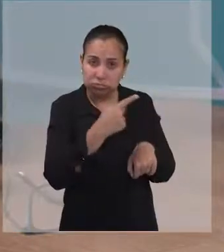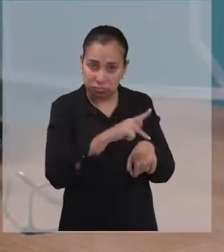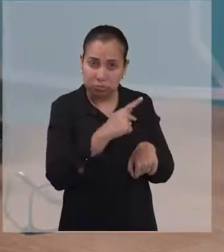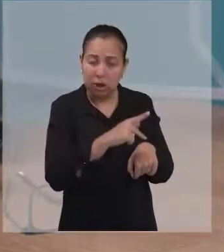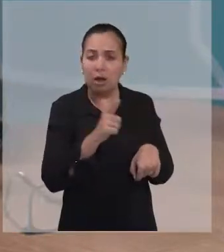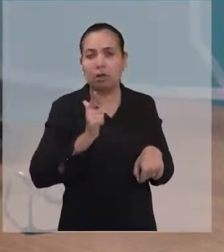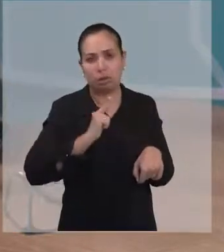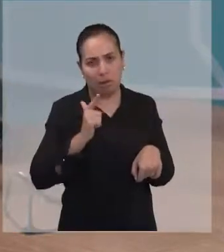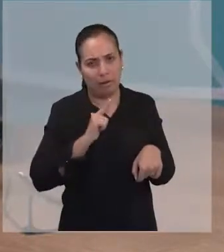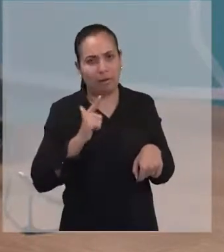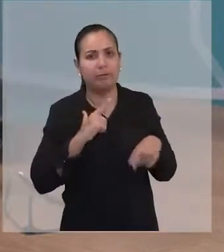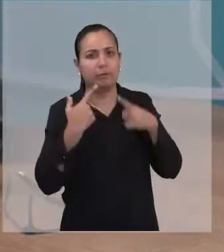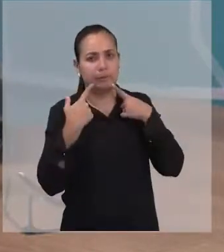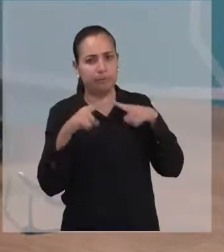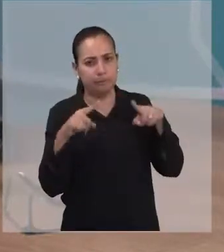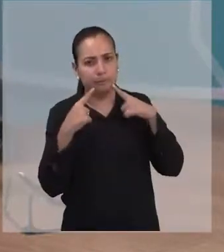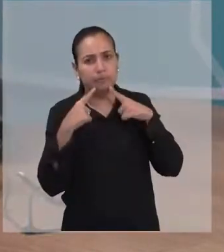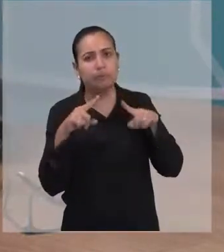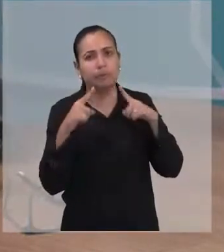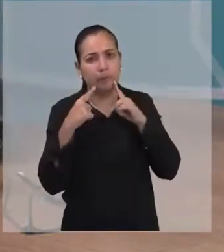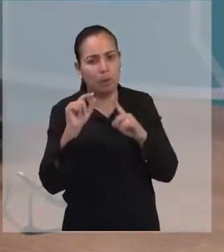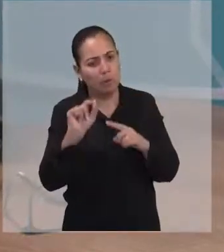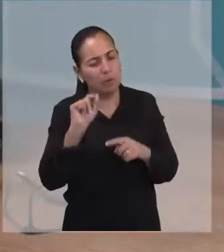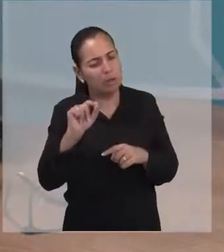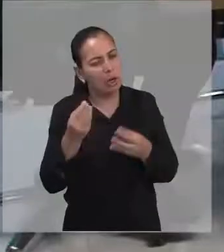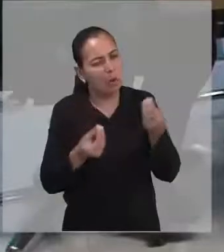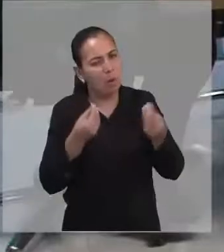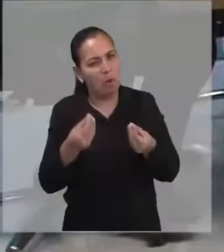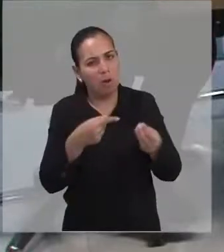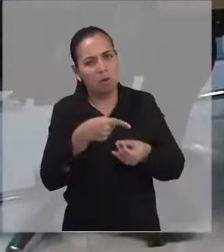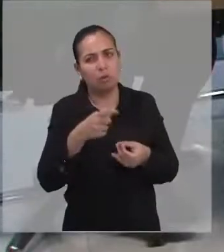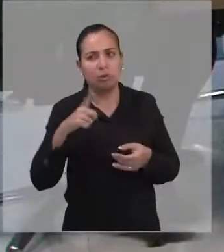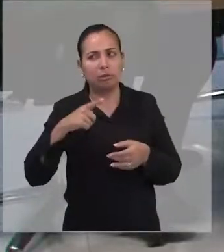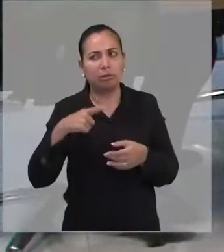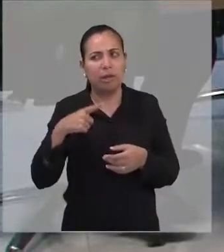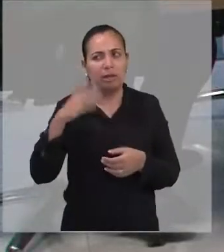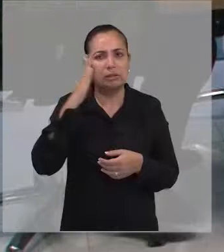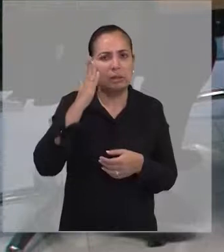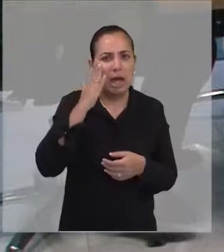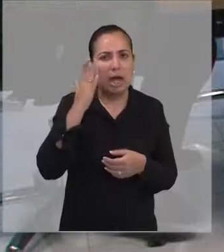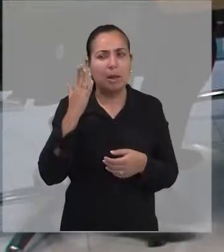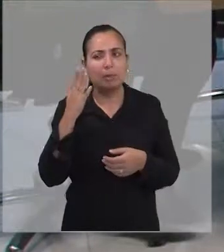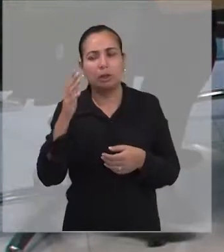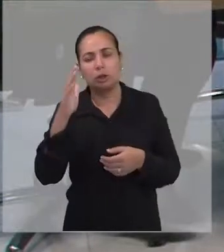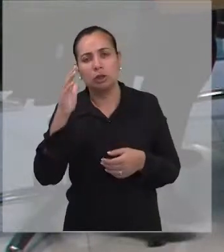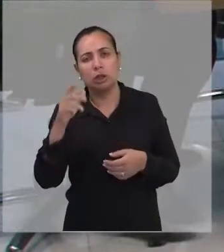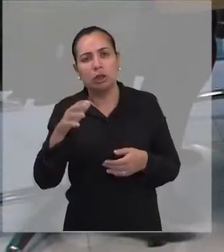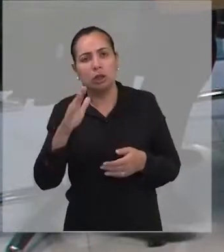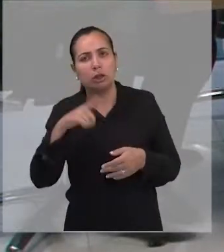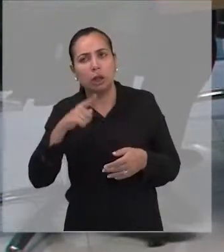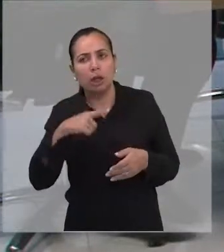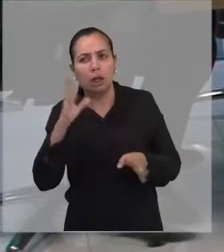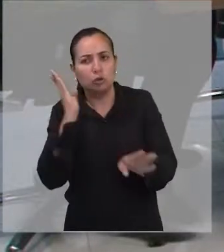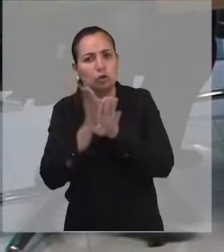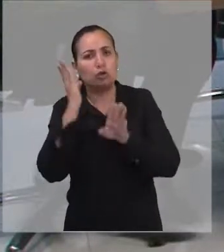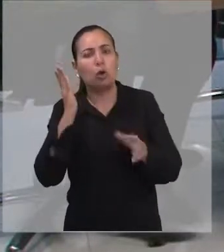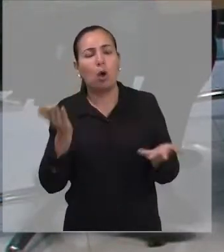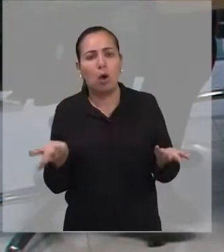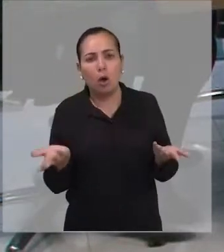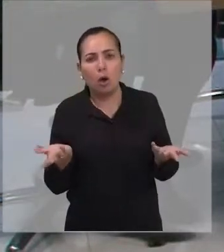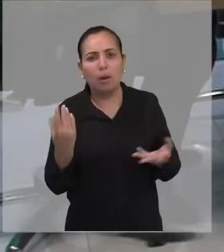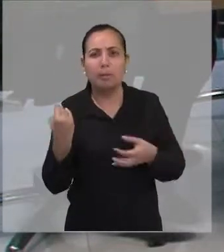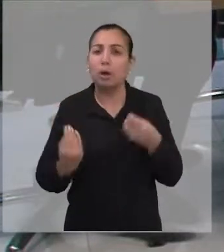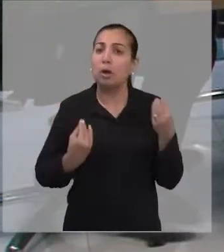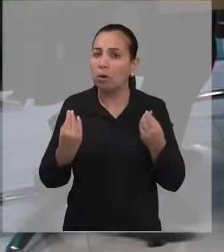críticas, houve várias críticas em relação à condução. Isso aqui são fatos que você coloca na imprensa, estão todos lá. Não estou dizendo que